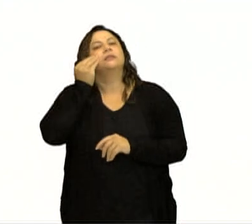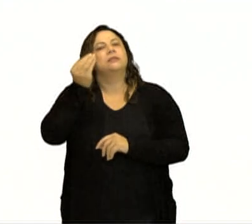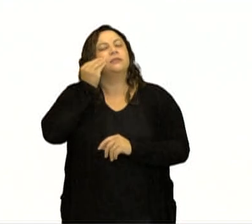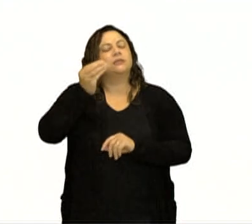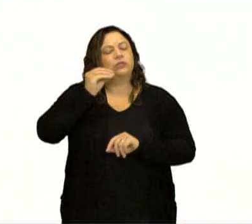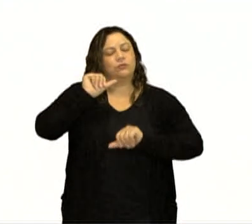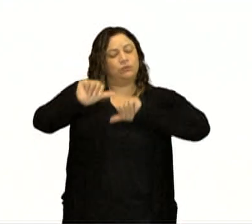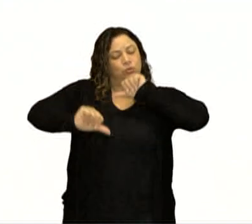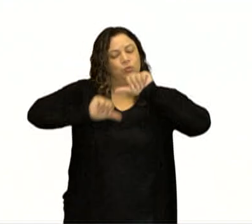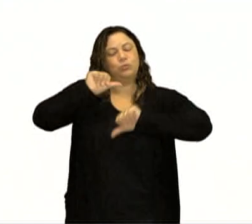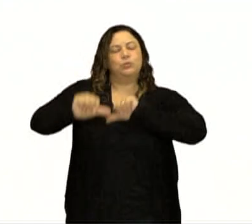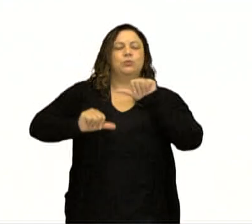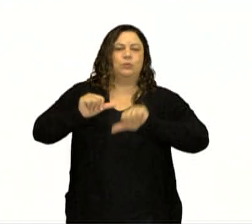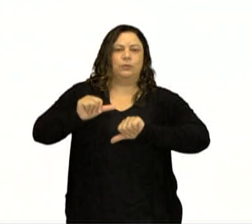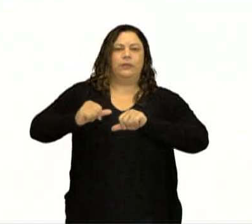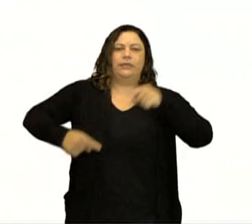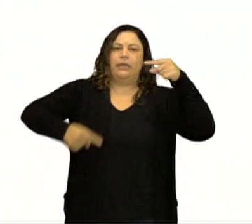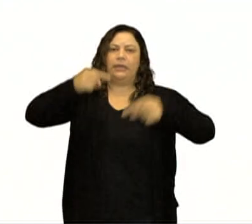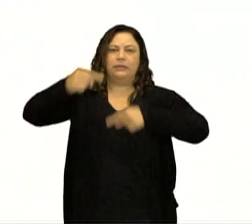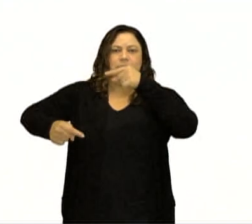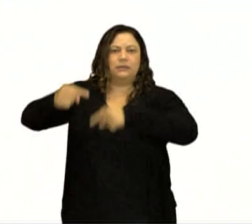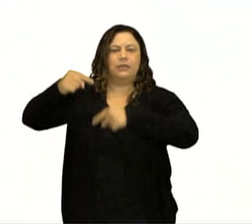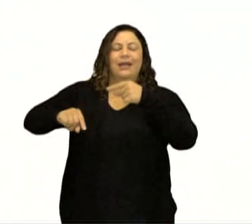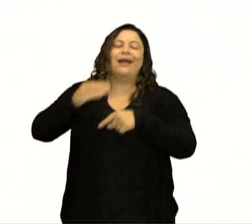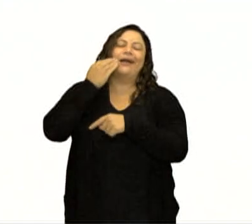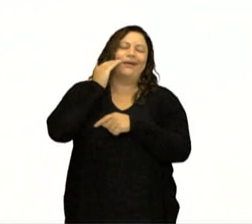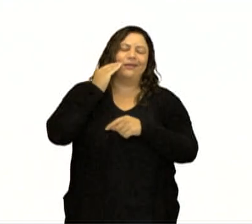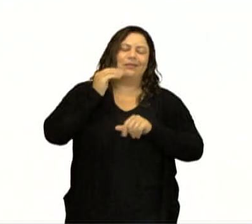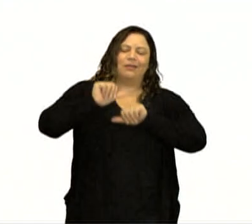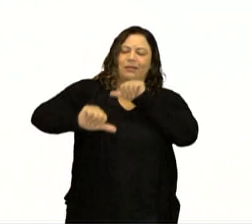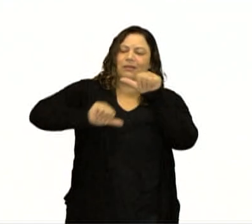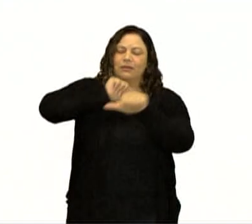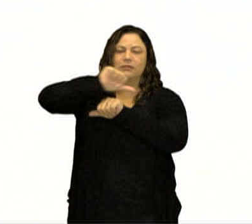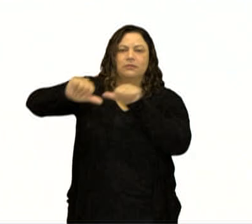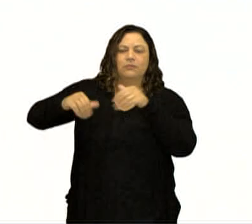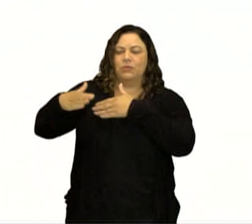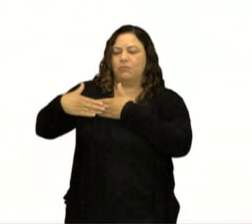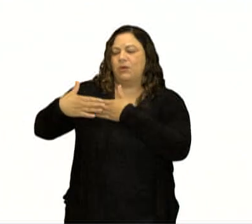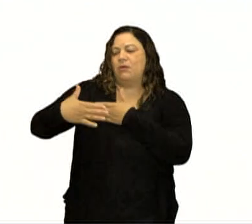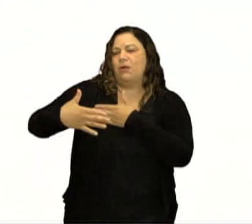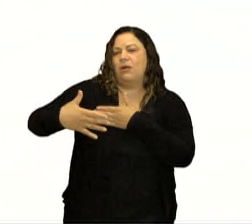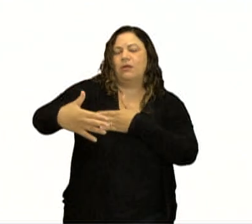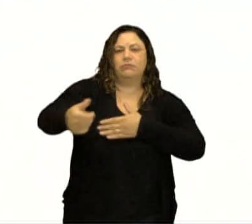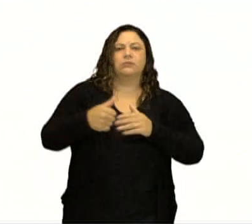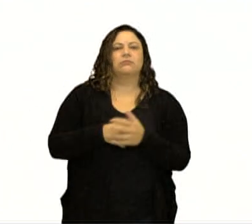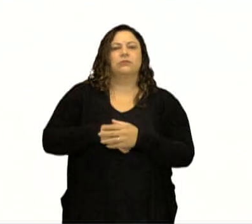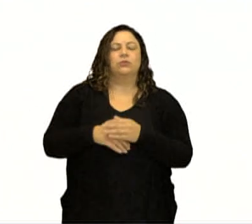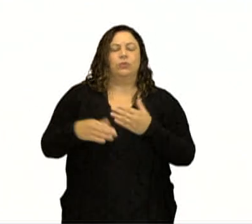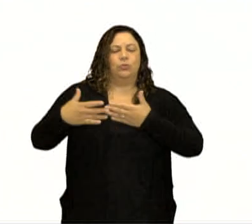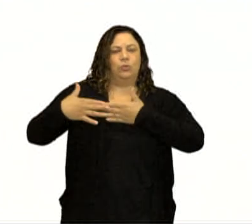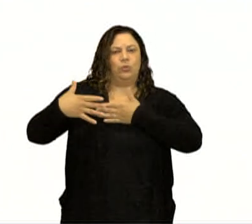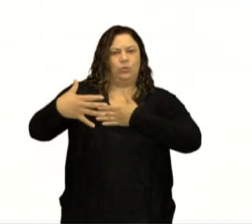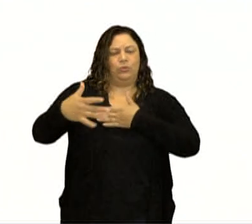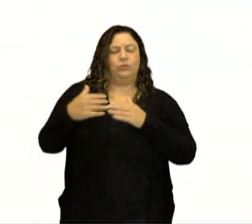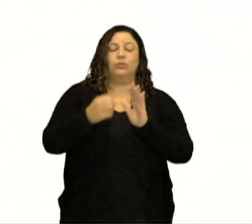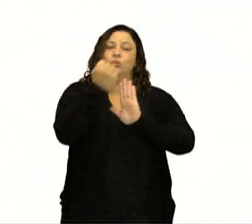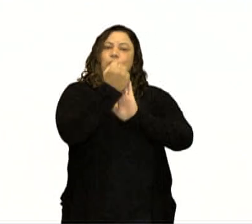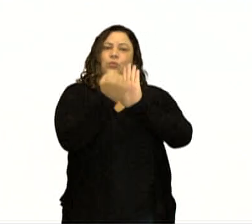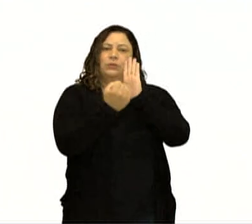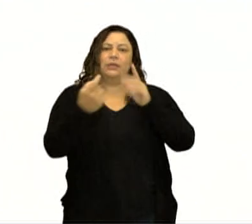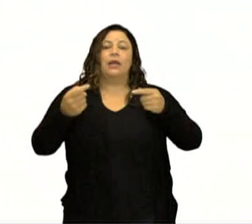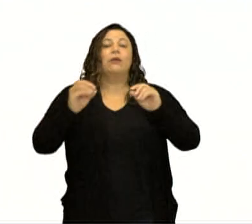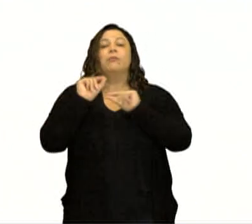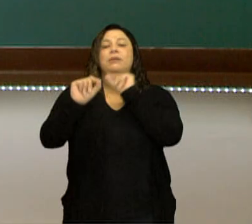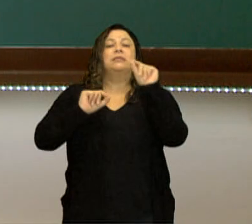poder político é compreender as mudanças ocorridas ao longo da história do nosso último século e como é